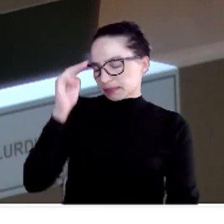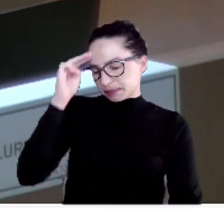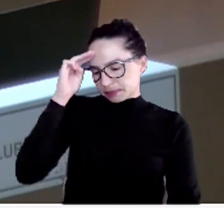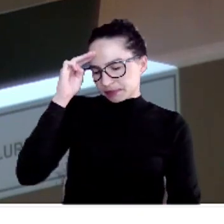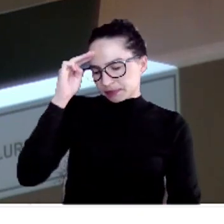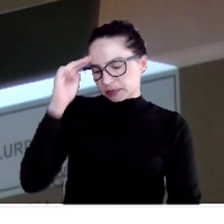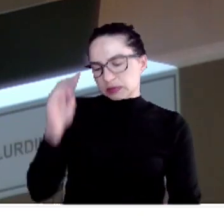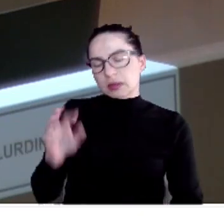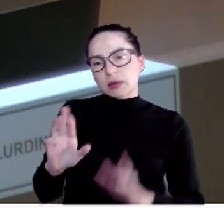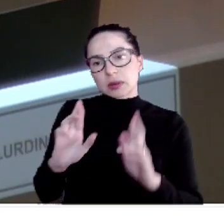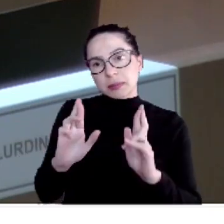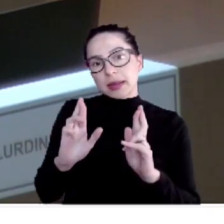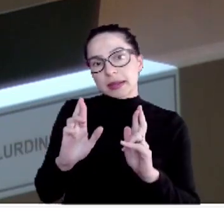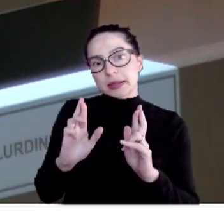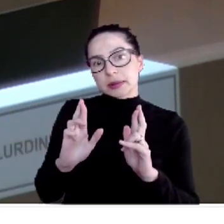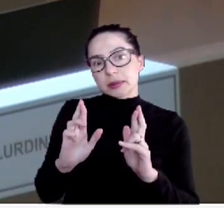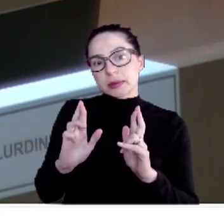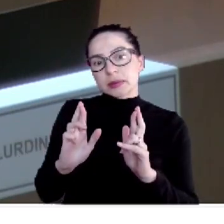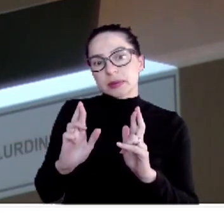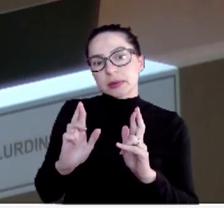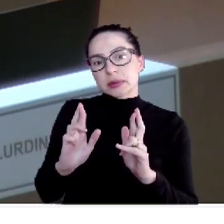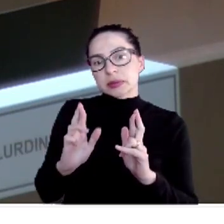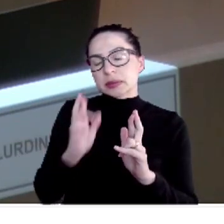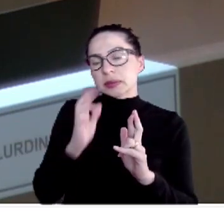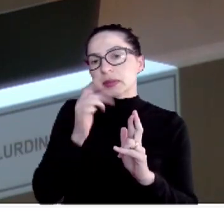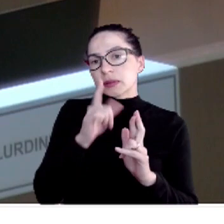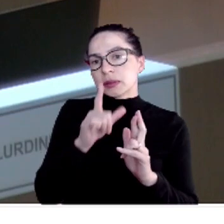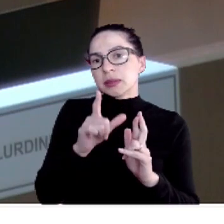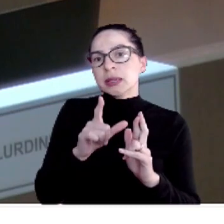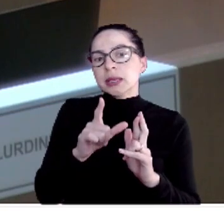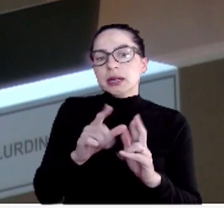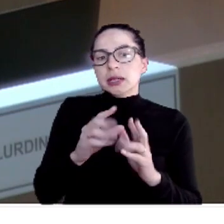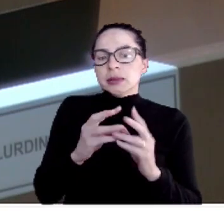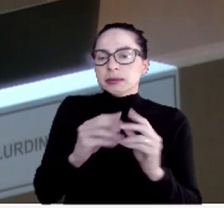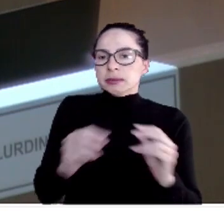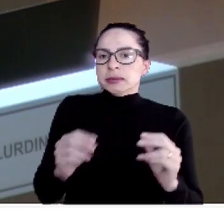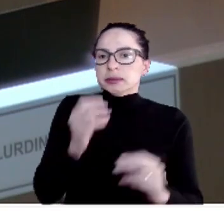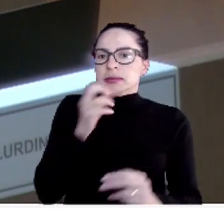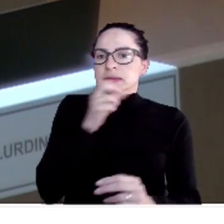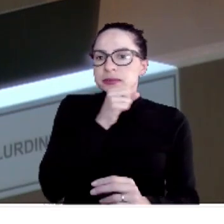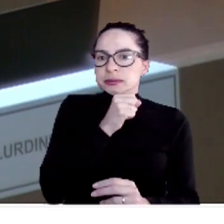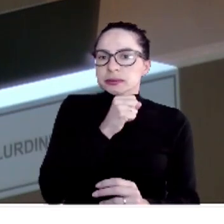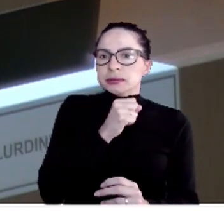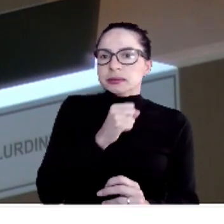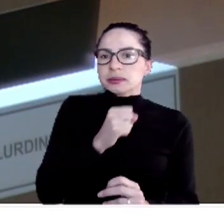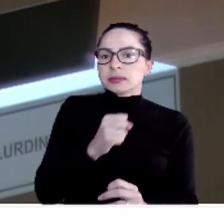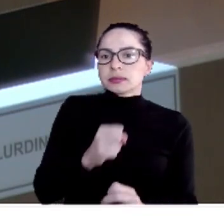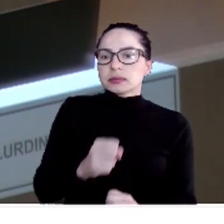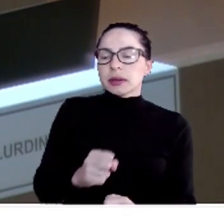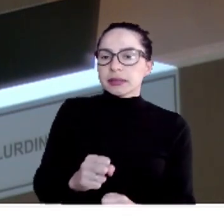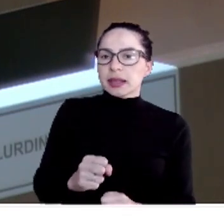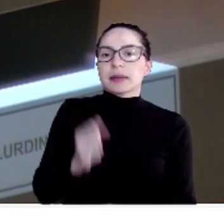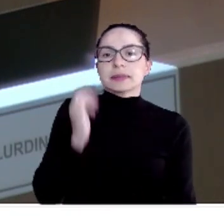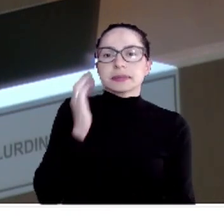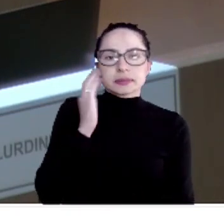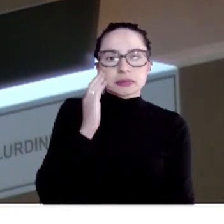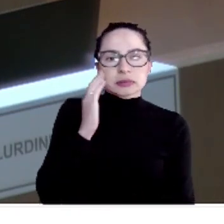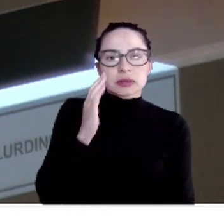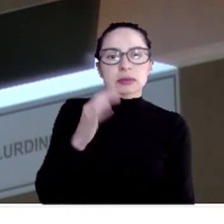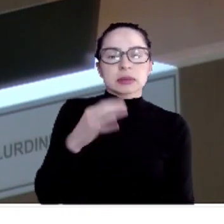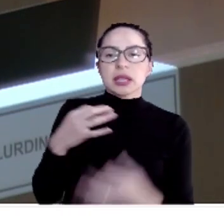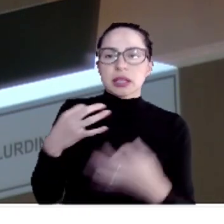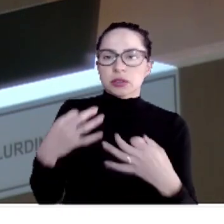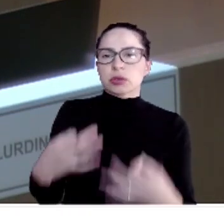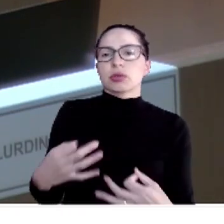que haja uma solução rápida. A gente sabe que é a justiça que vai resolver esse caso,